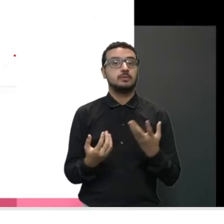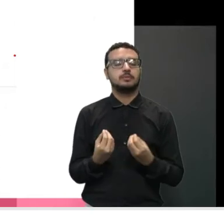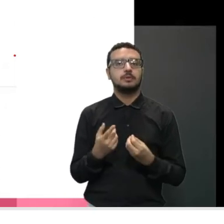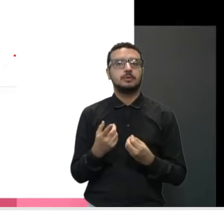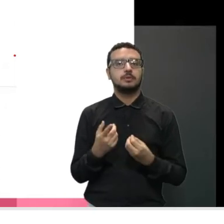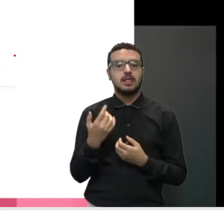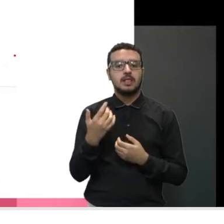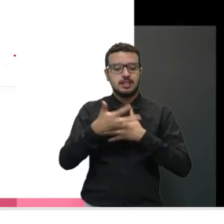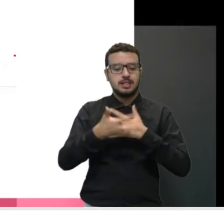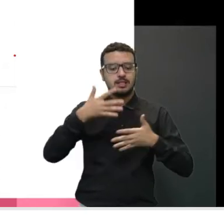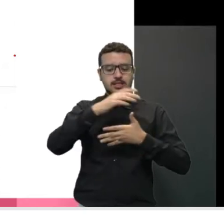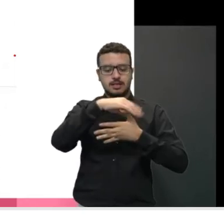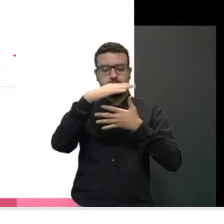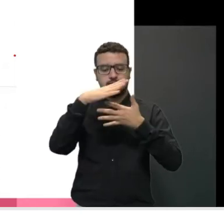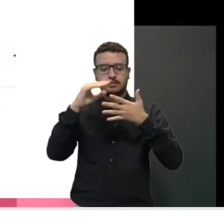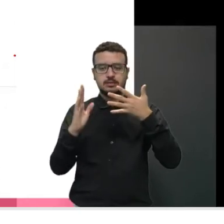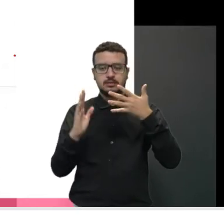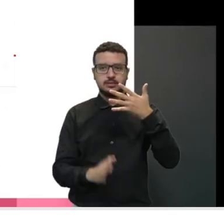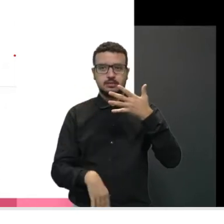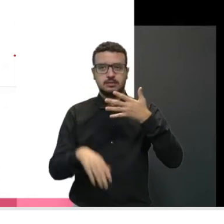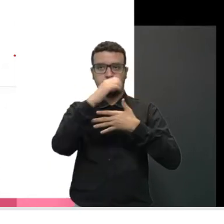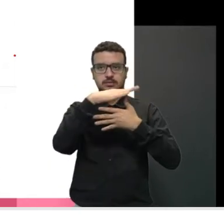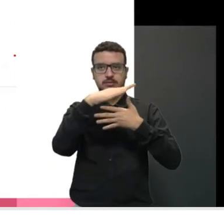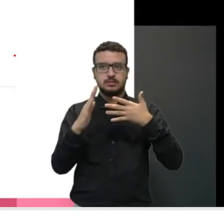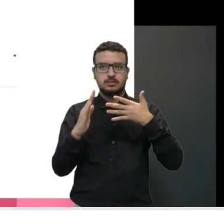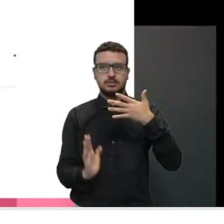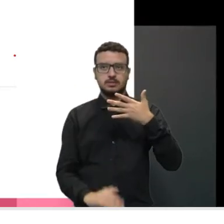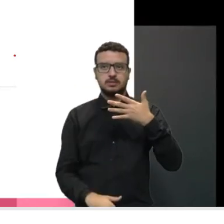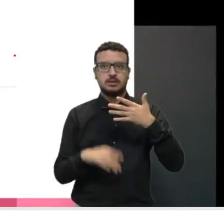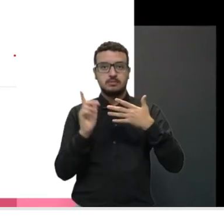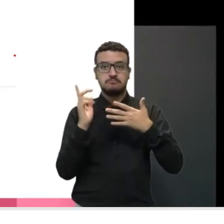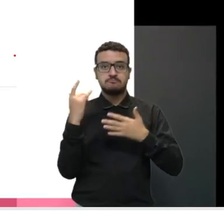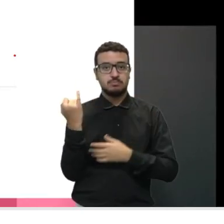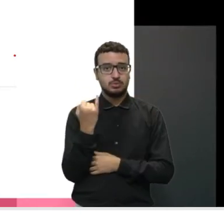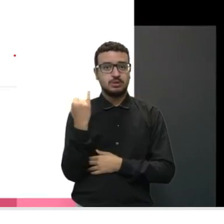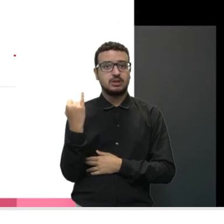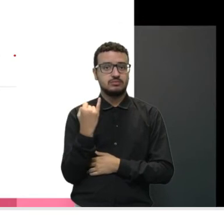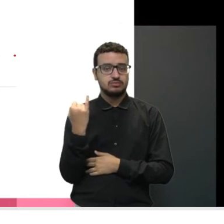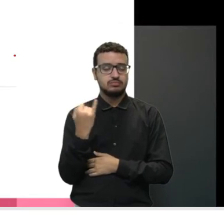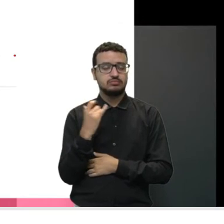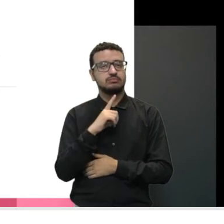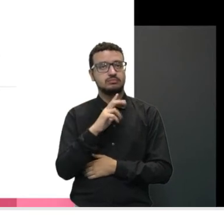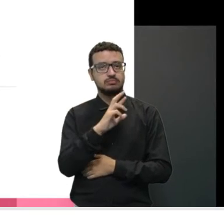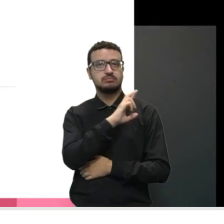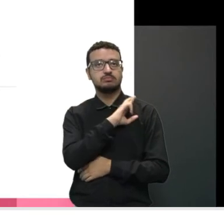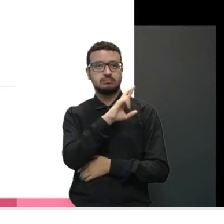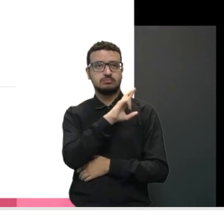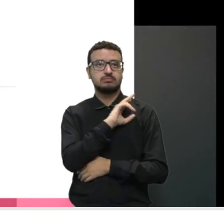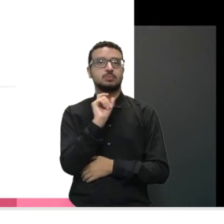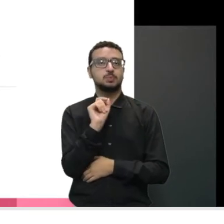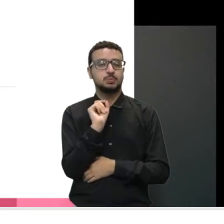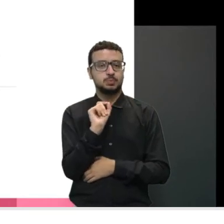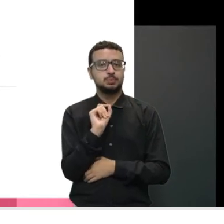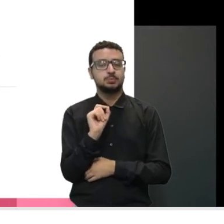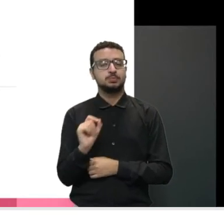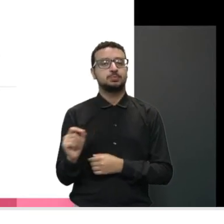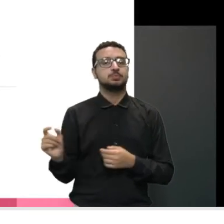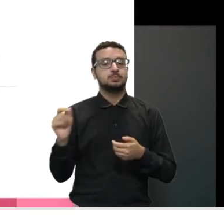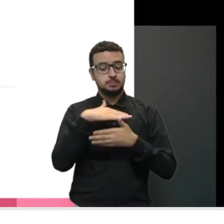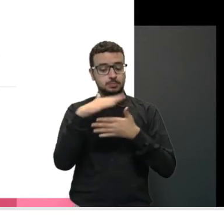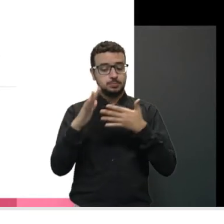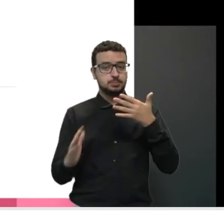funções principais. Ela tem função de símbolo de identidade. O que nos identifica como surdo?